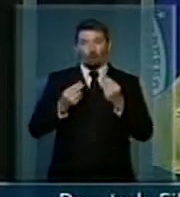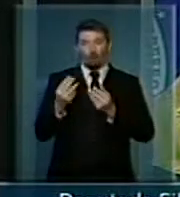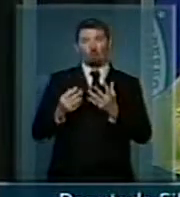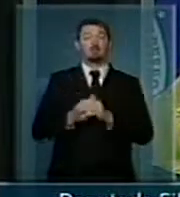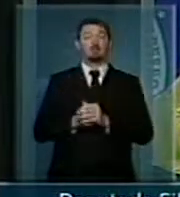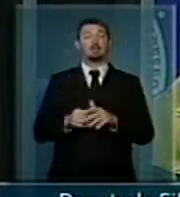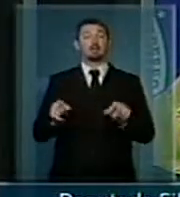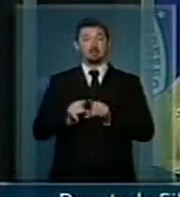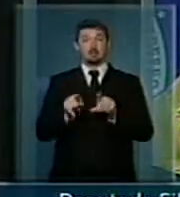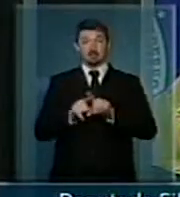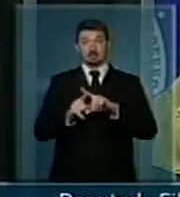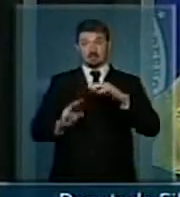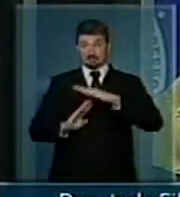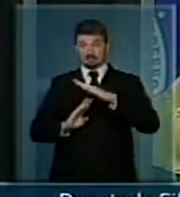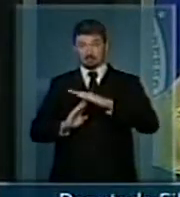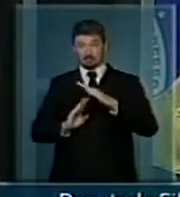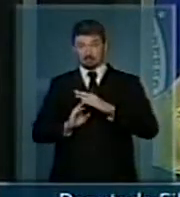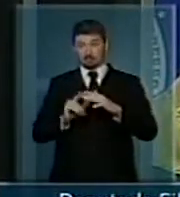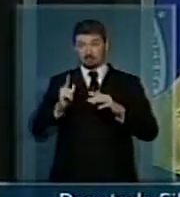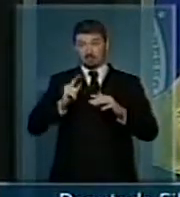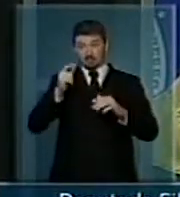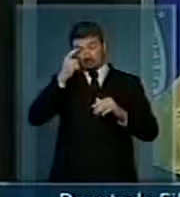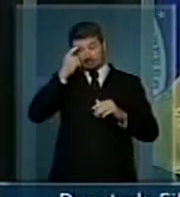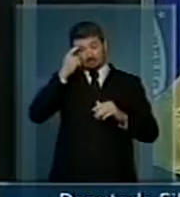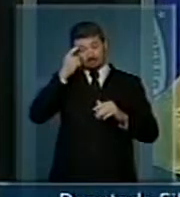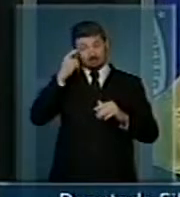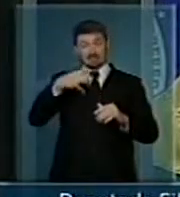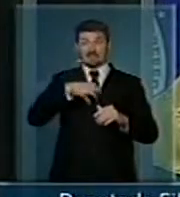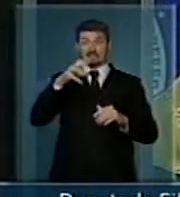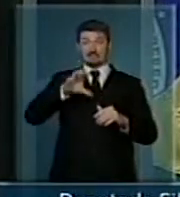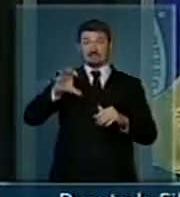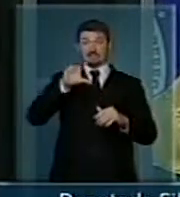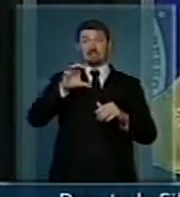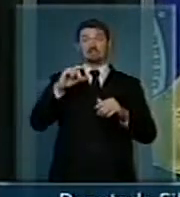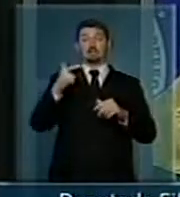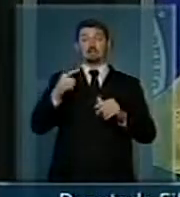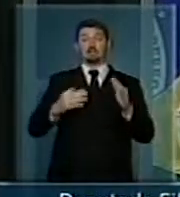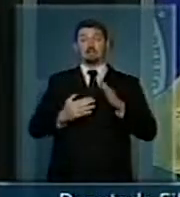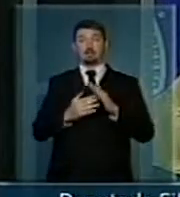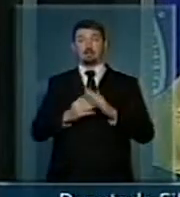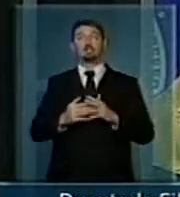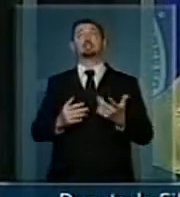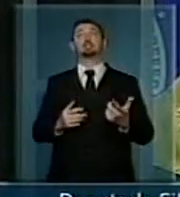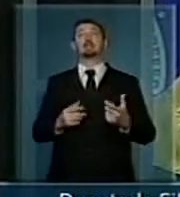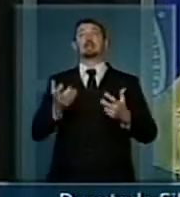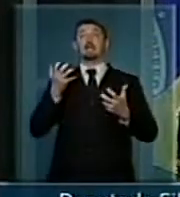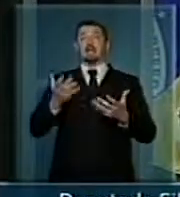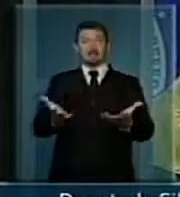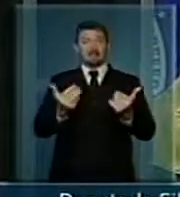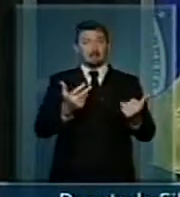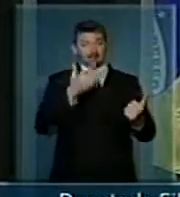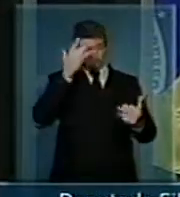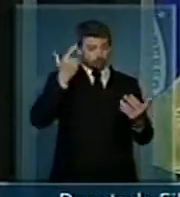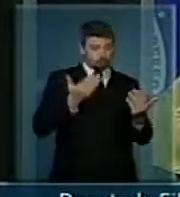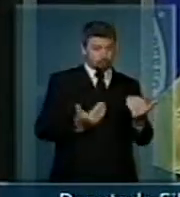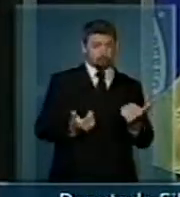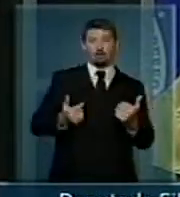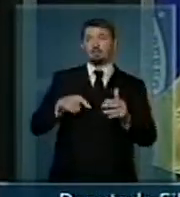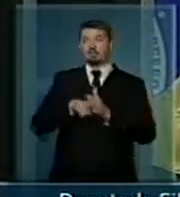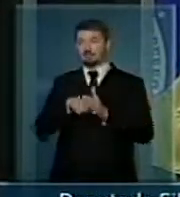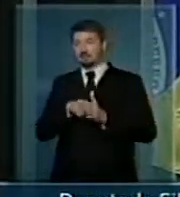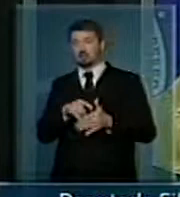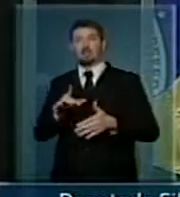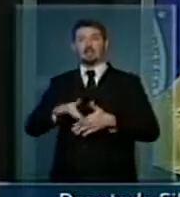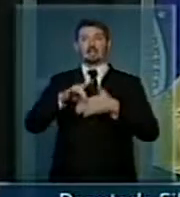das referidas limitações, o programa Ciência Sem Fronteira pretende atrair jovens pesquisadores e líderes de